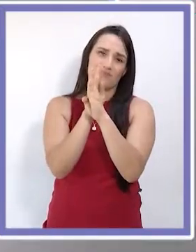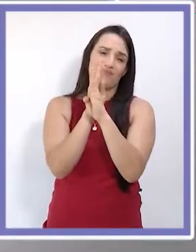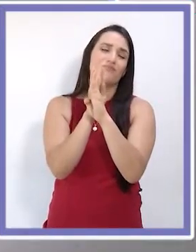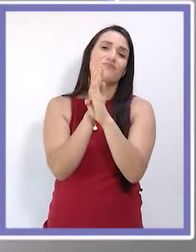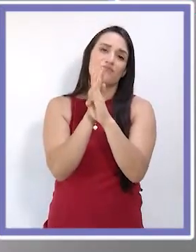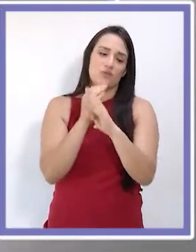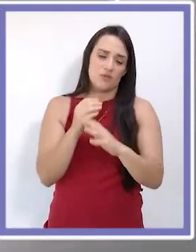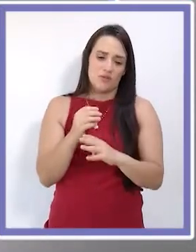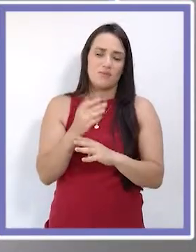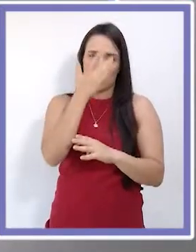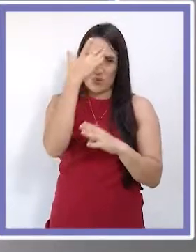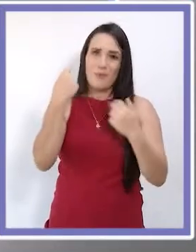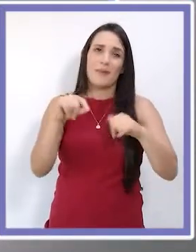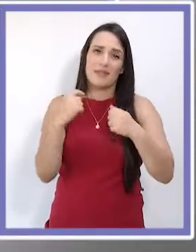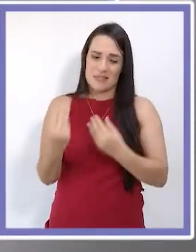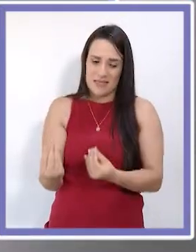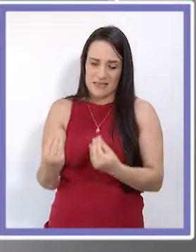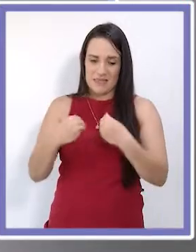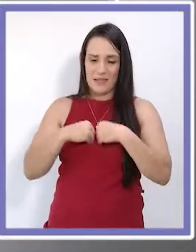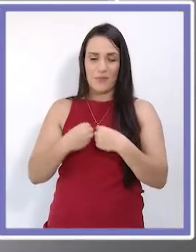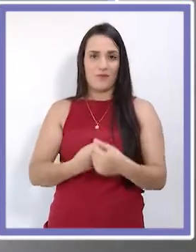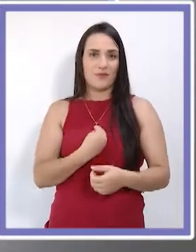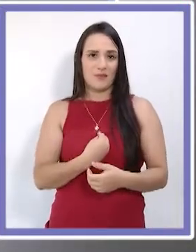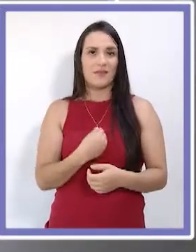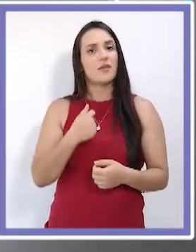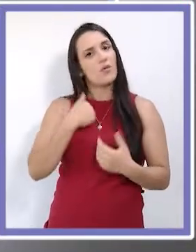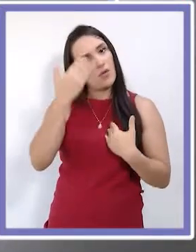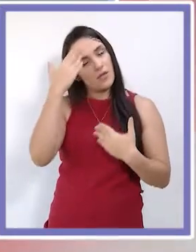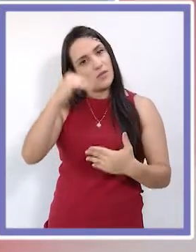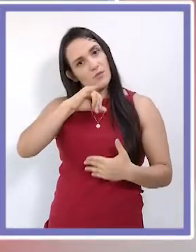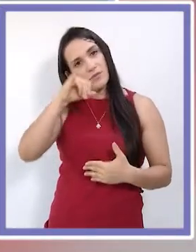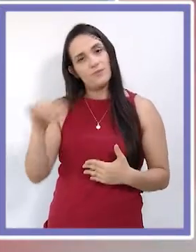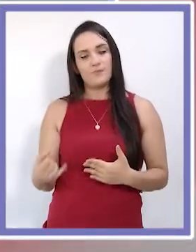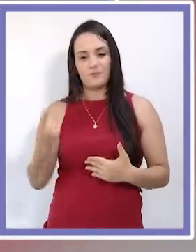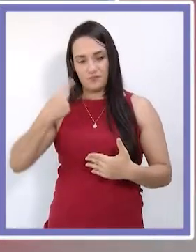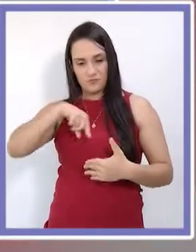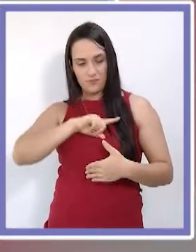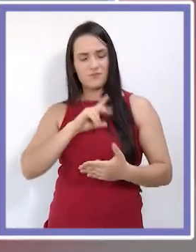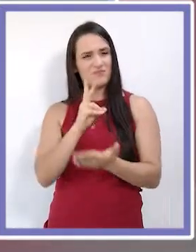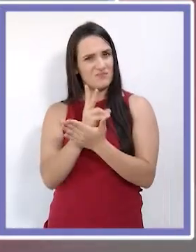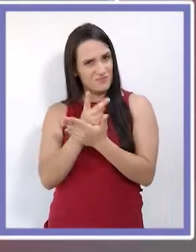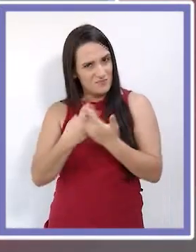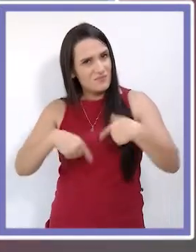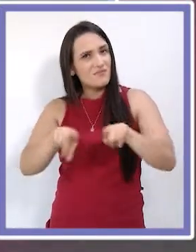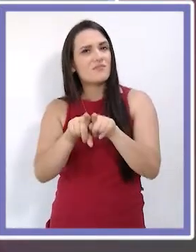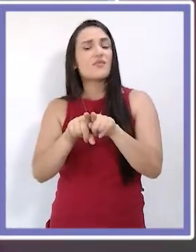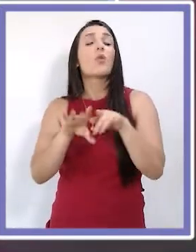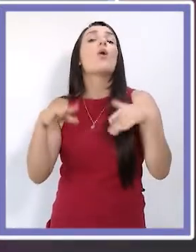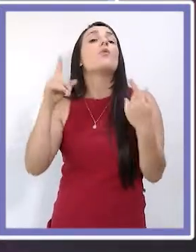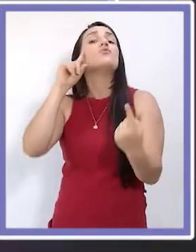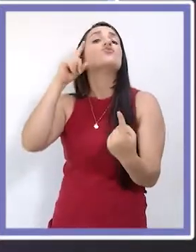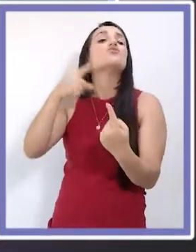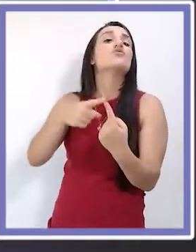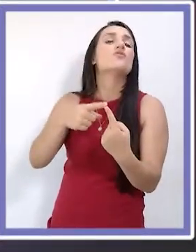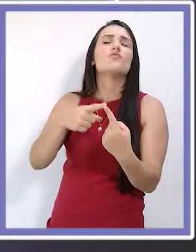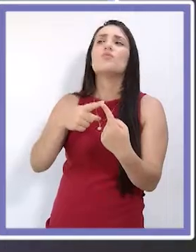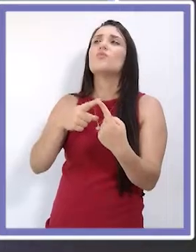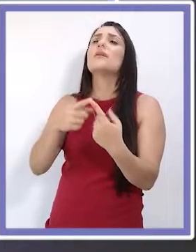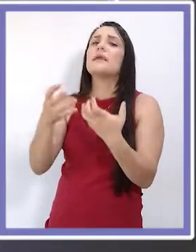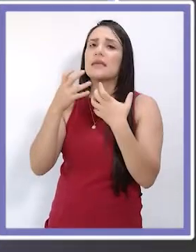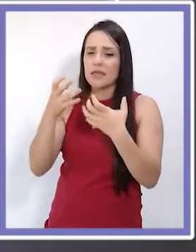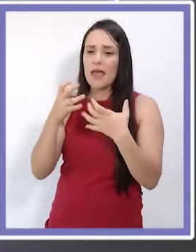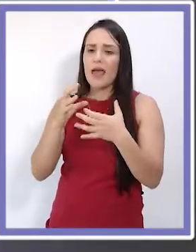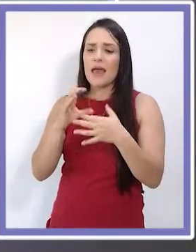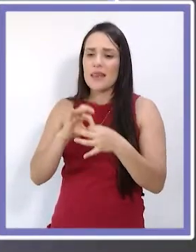menor. Quero agradecer a oportunidade, nós somos parceiros, buscamos sempre a